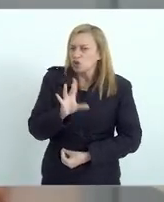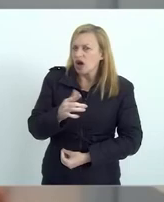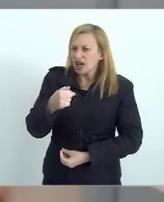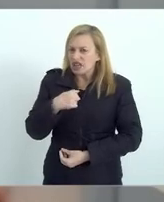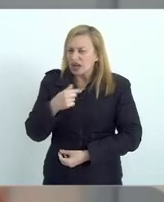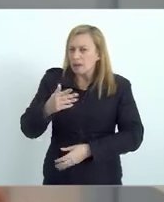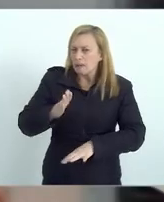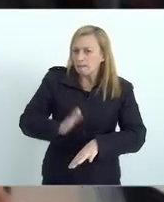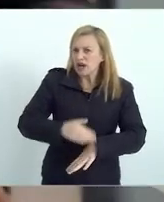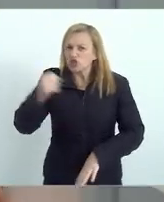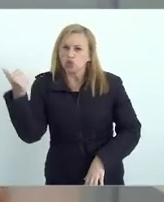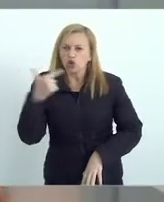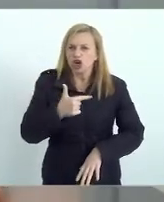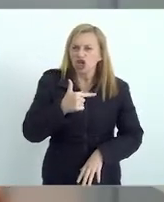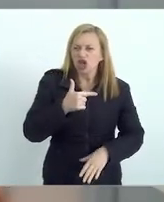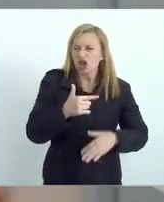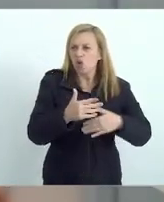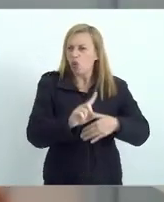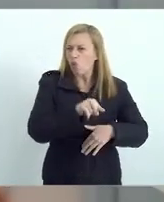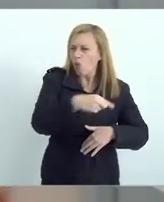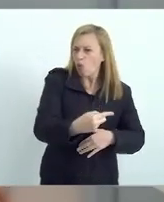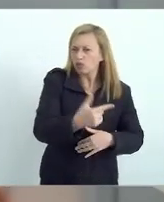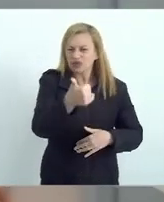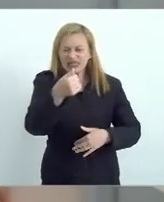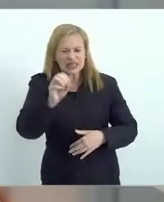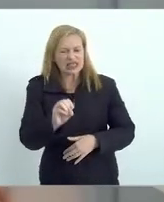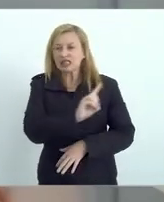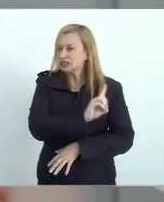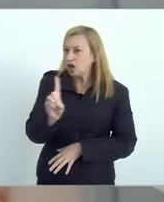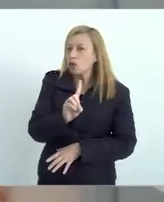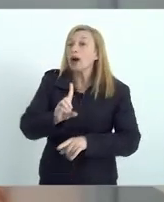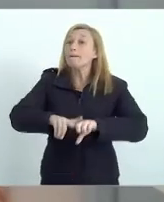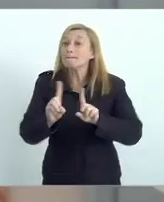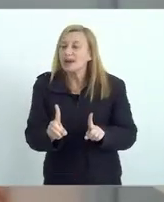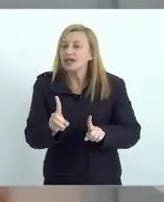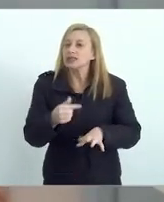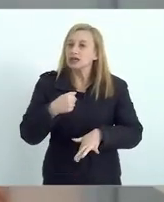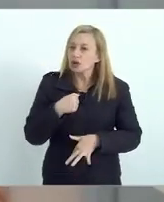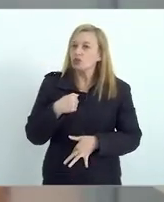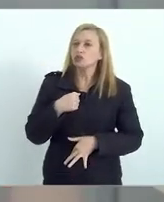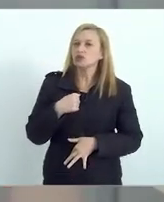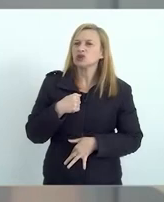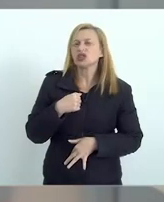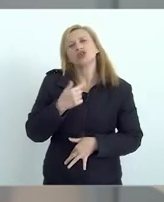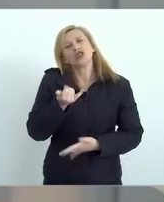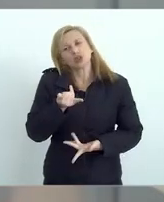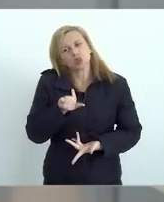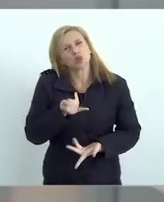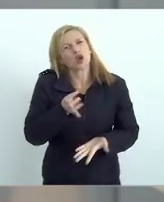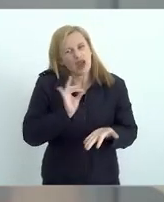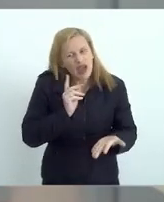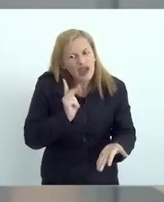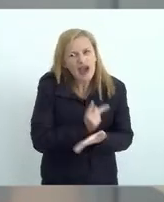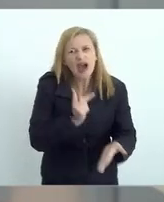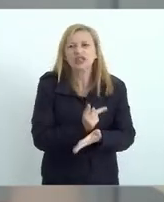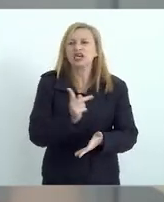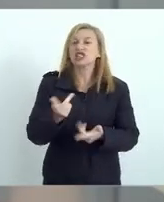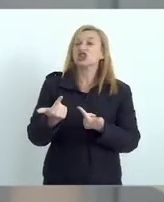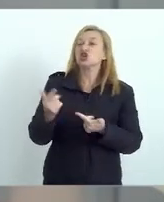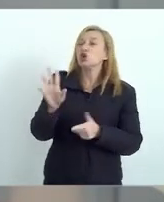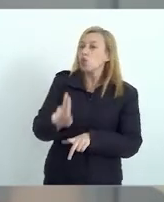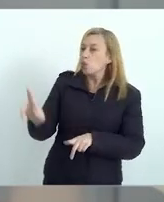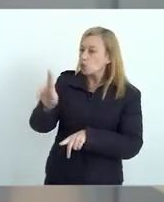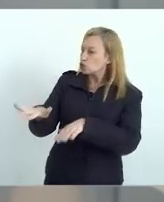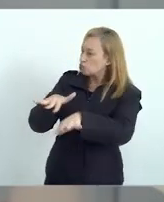maiores do que nenhum dos 70 muito pelo contrário mas considero um desrespeito aqueles que utilizam o